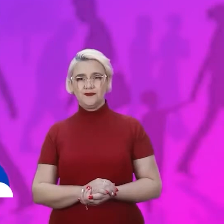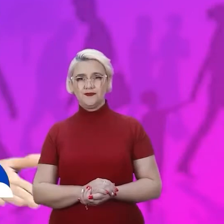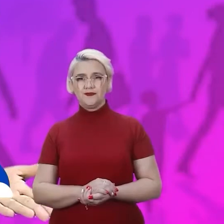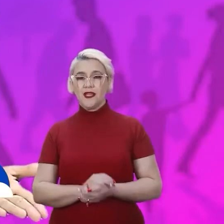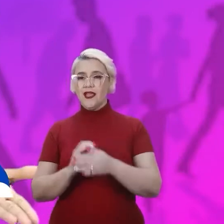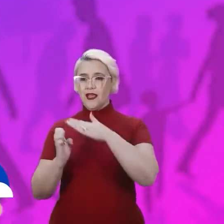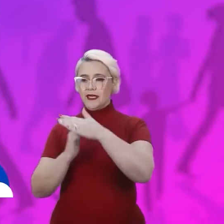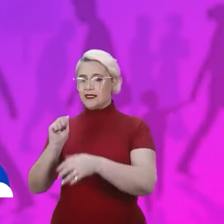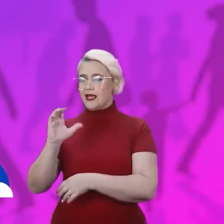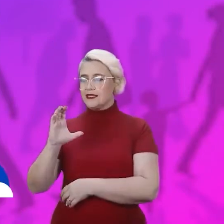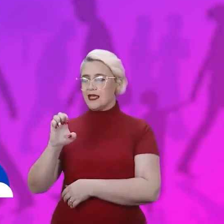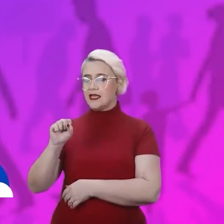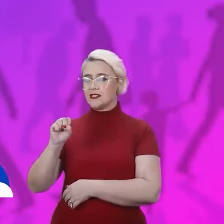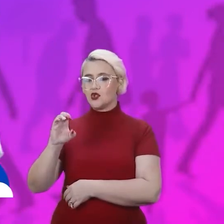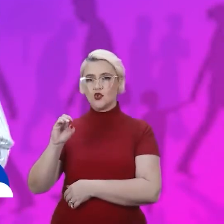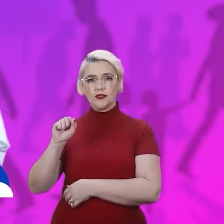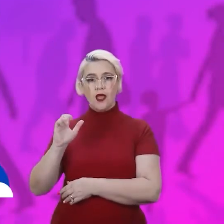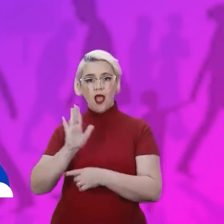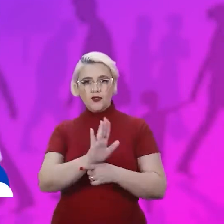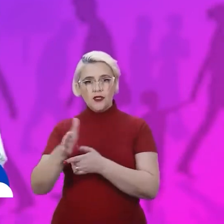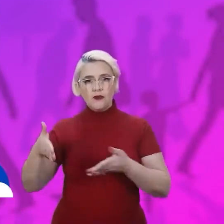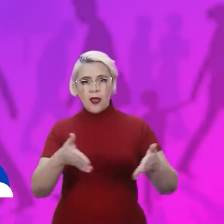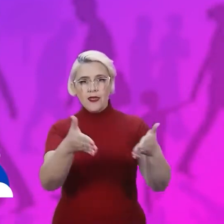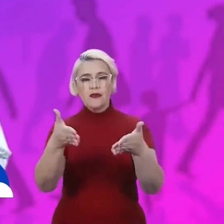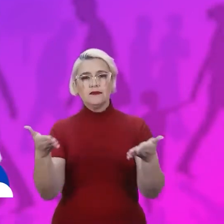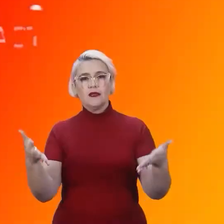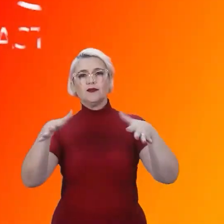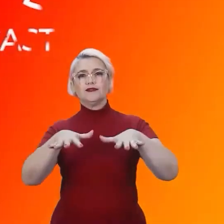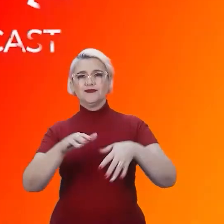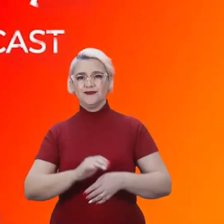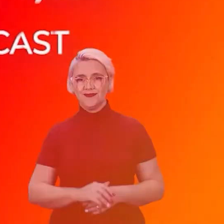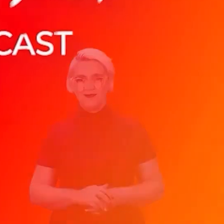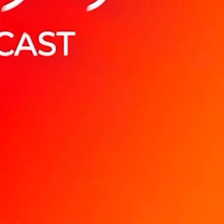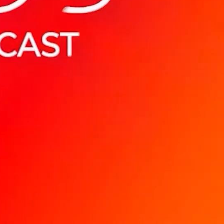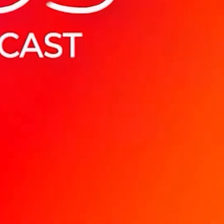acessos.net.br. Acessos, construindo caminhos para a inclusão.